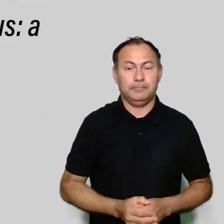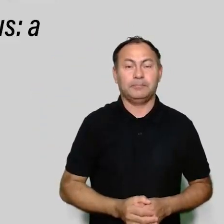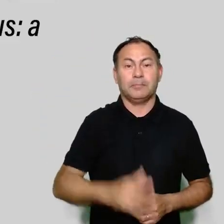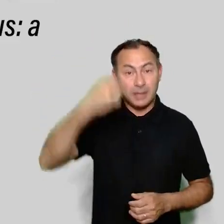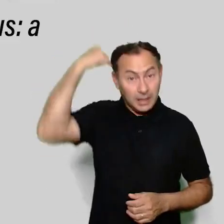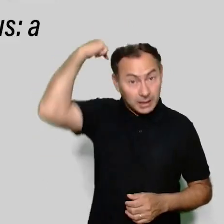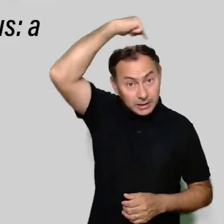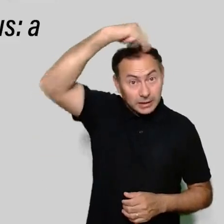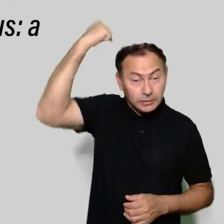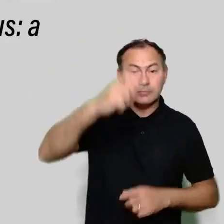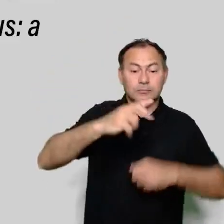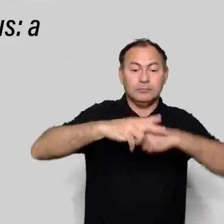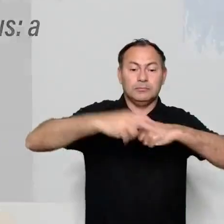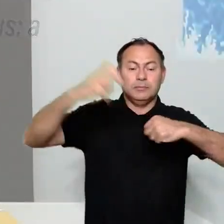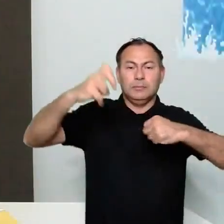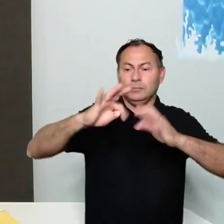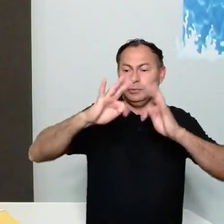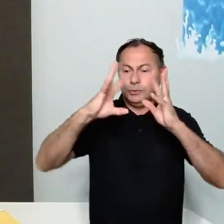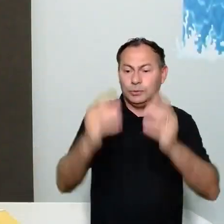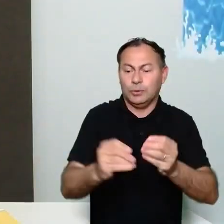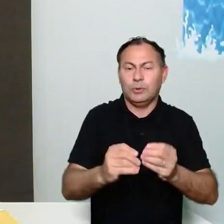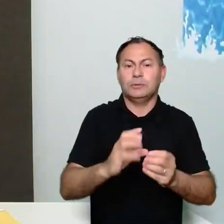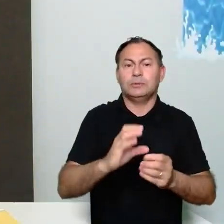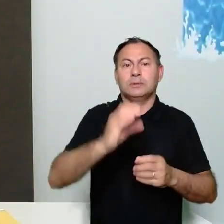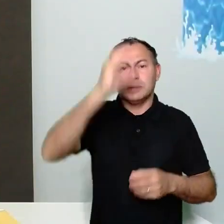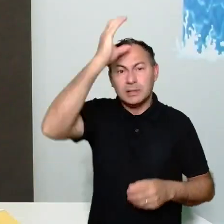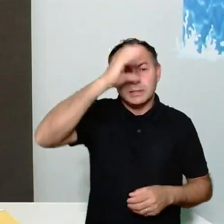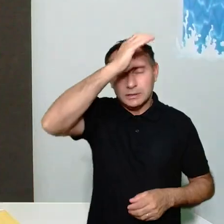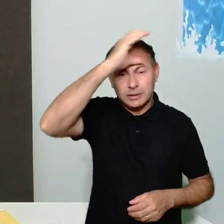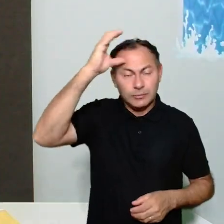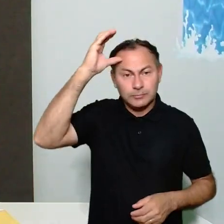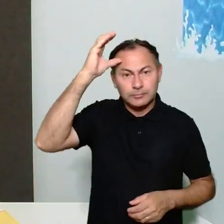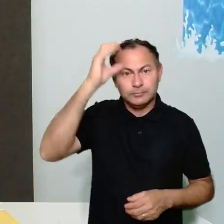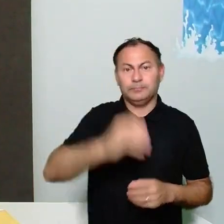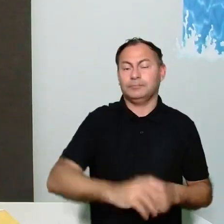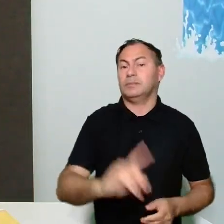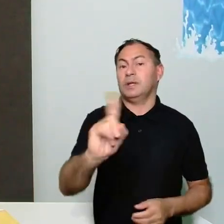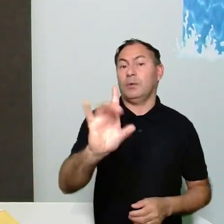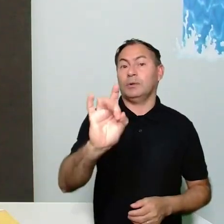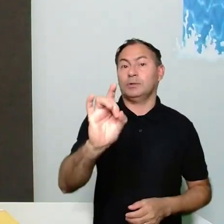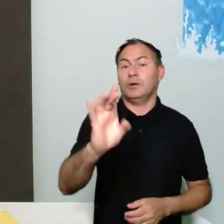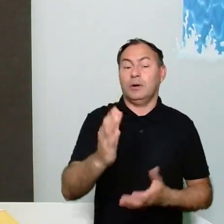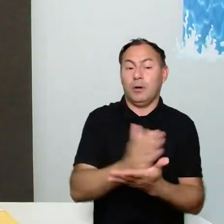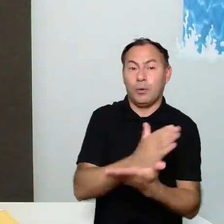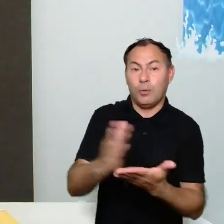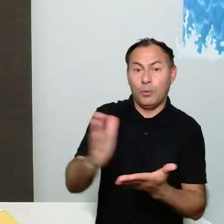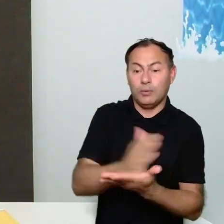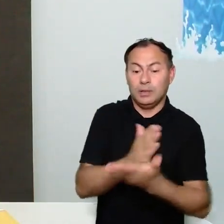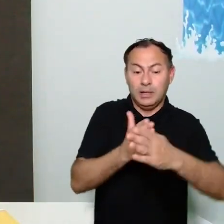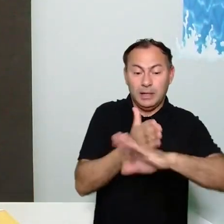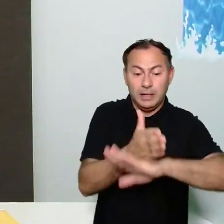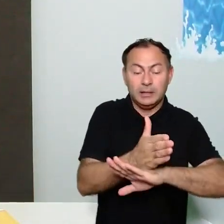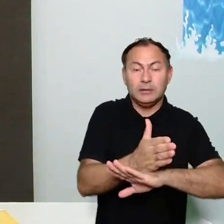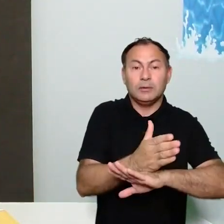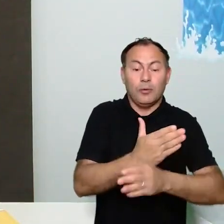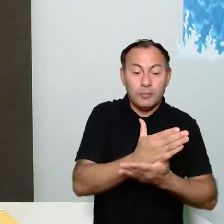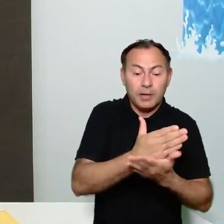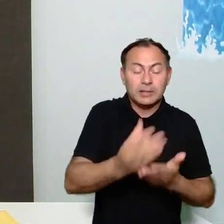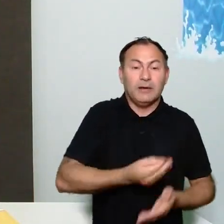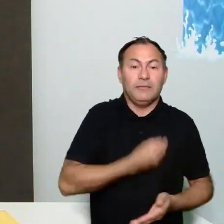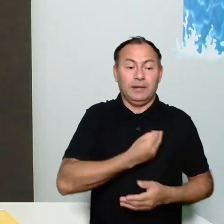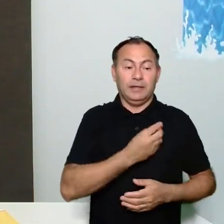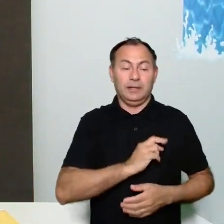A santidade é uma vocação de todos os cristãos, e não apenas para alguns que entram na vida